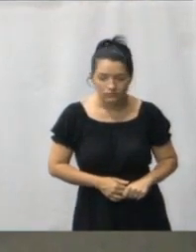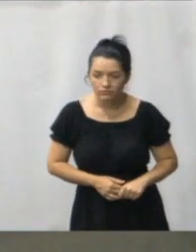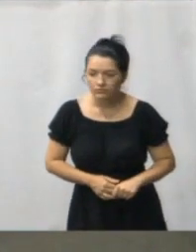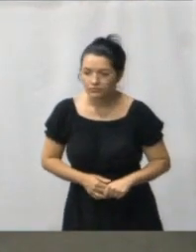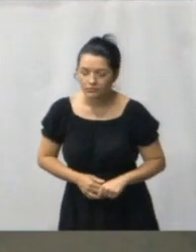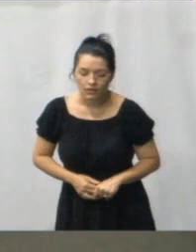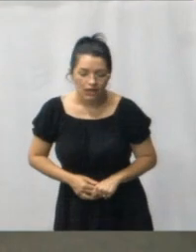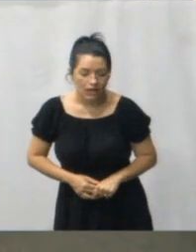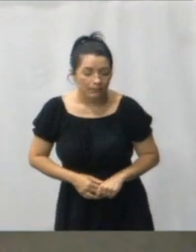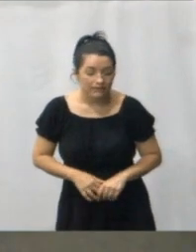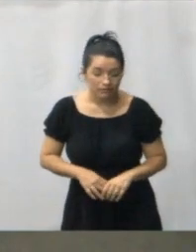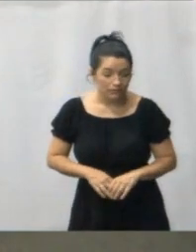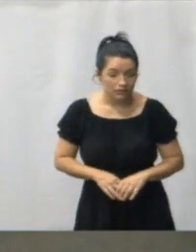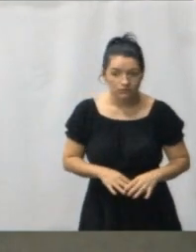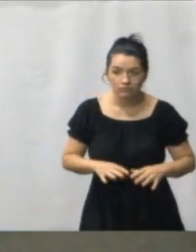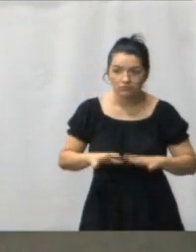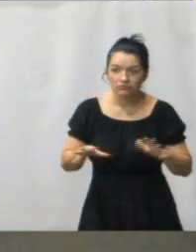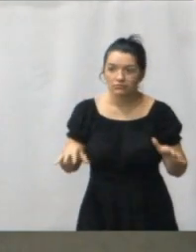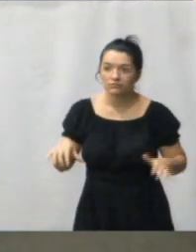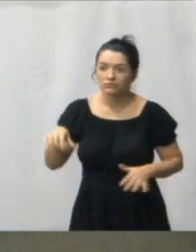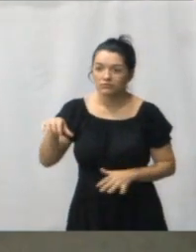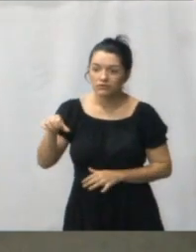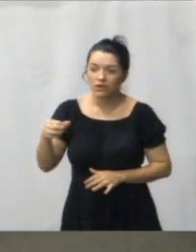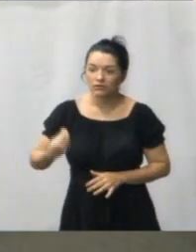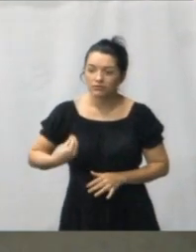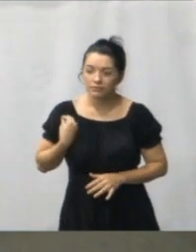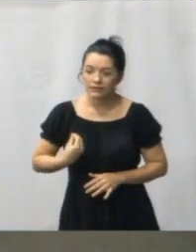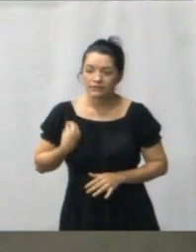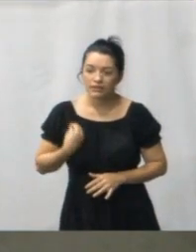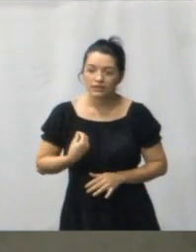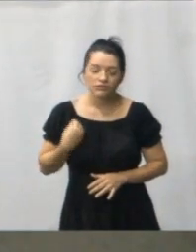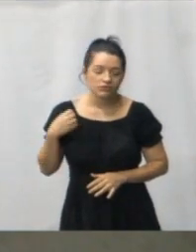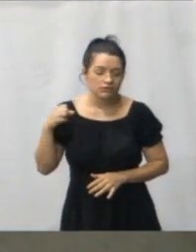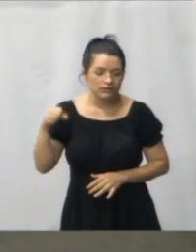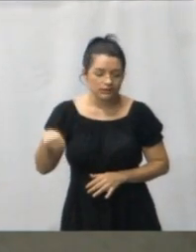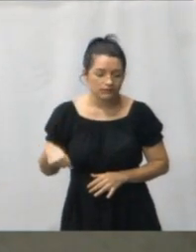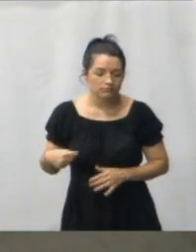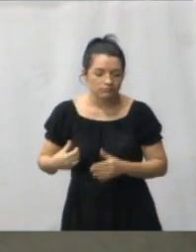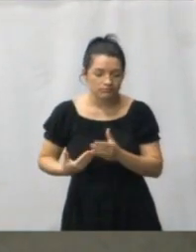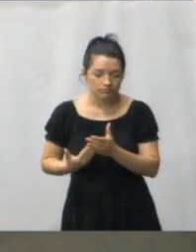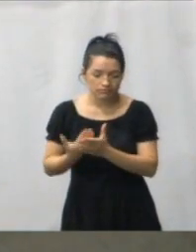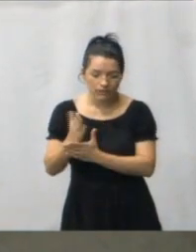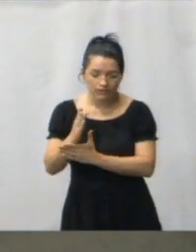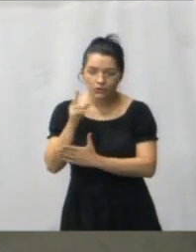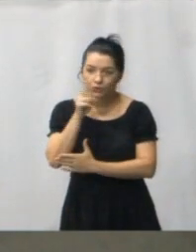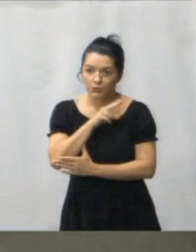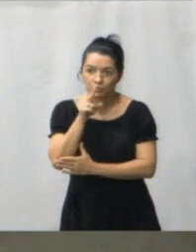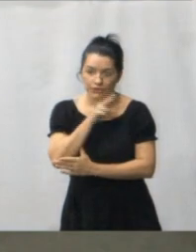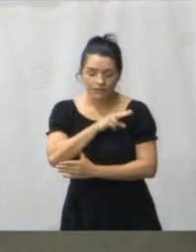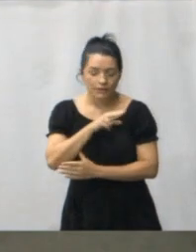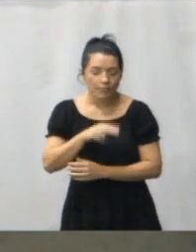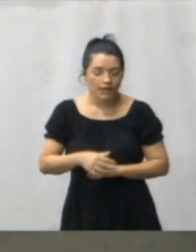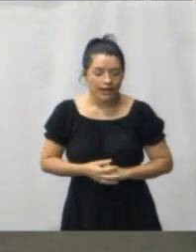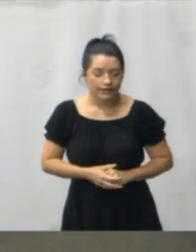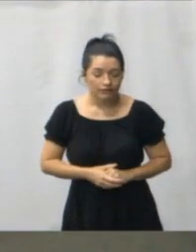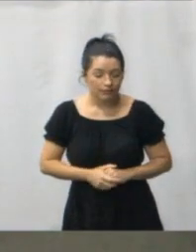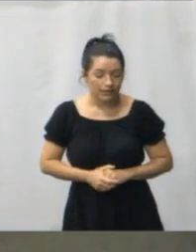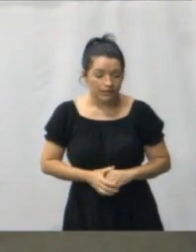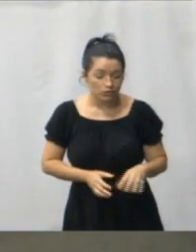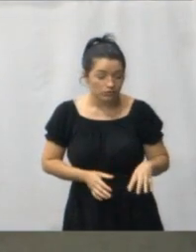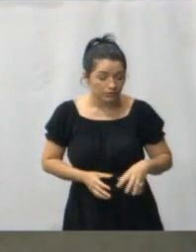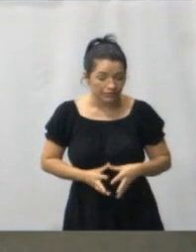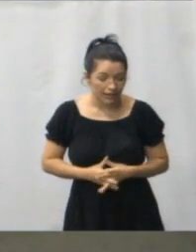9 sim, presidente, não vota. Urgência, urgentíssima, aprovado. Passamos à